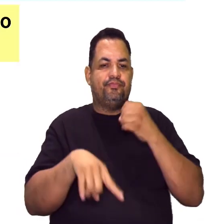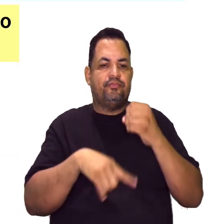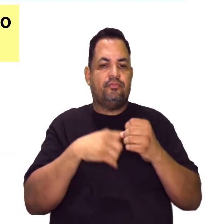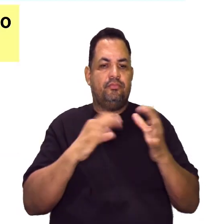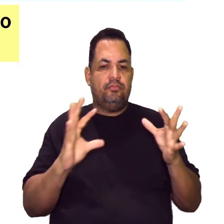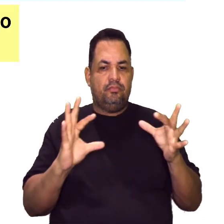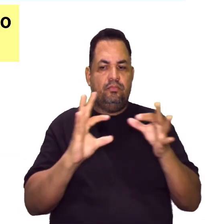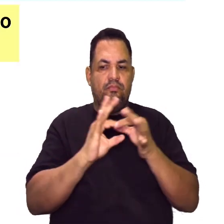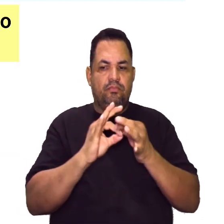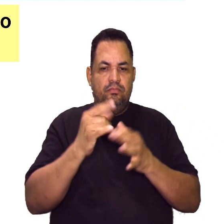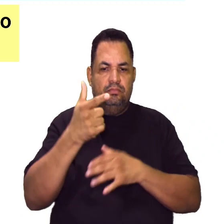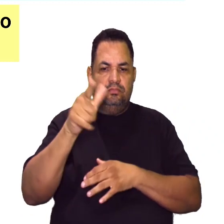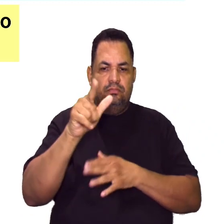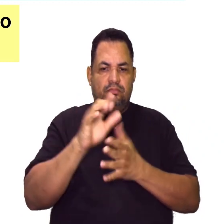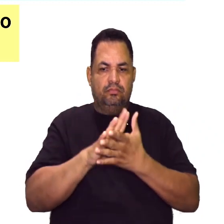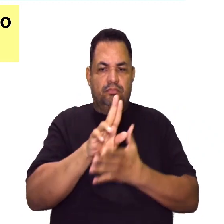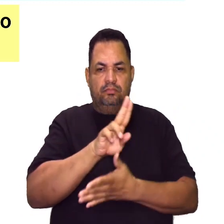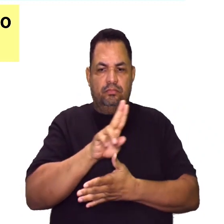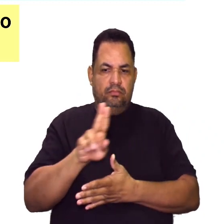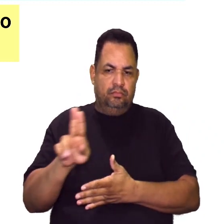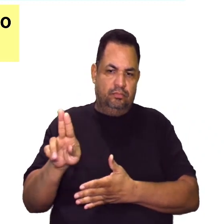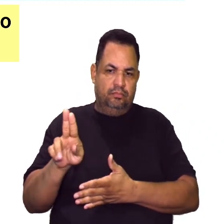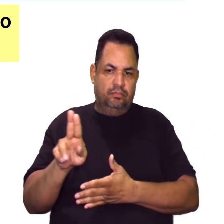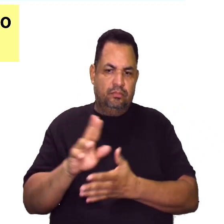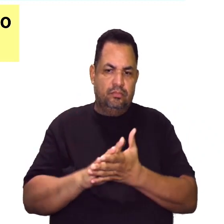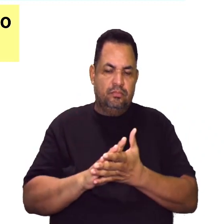que se une a outros